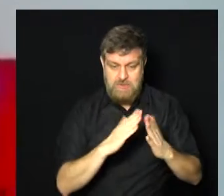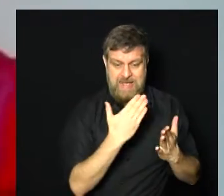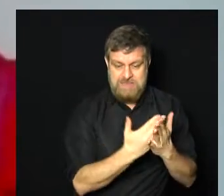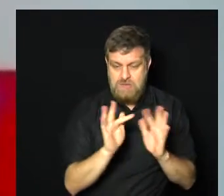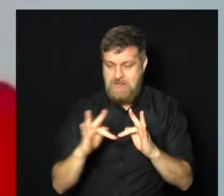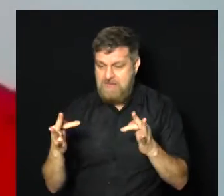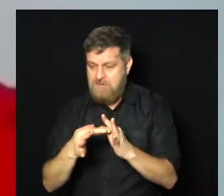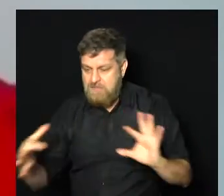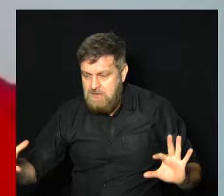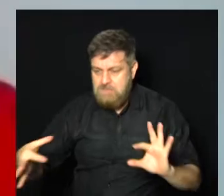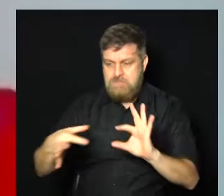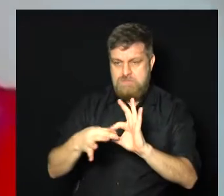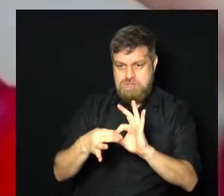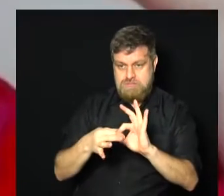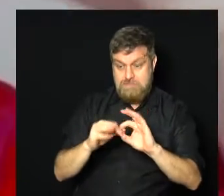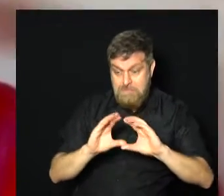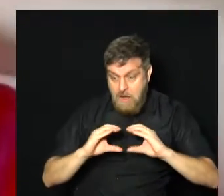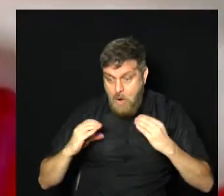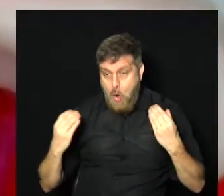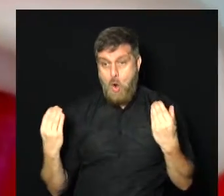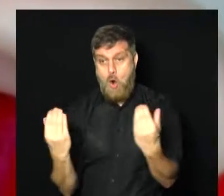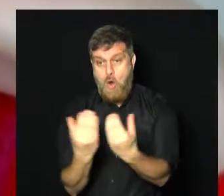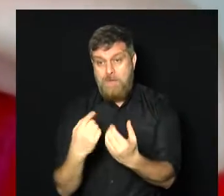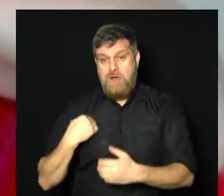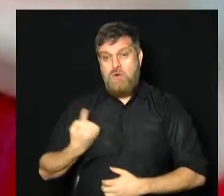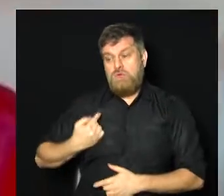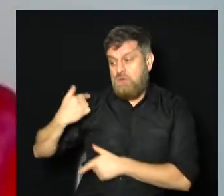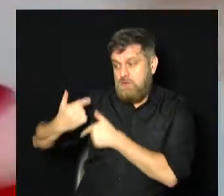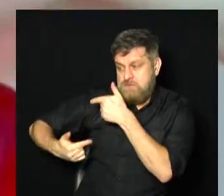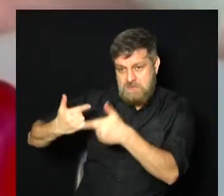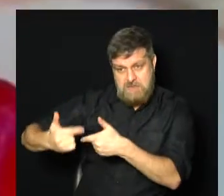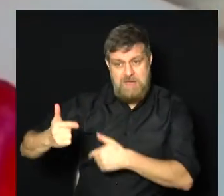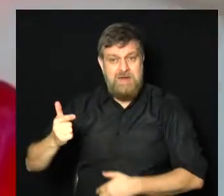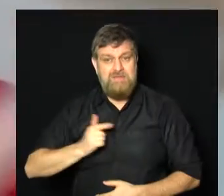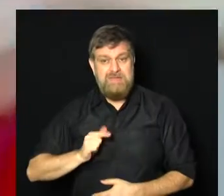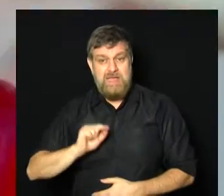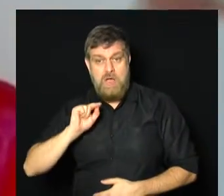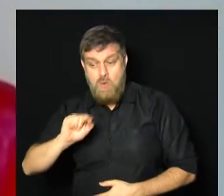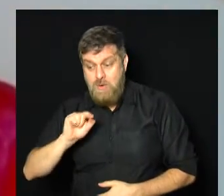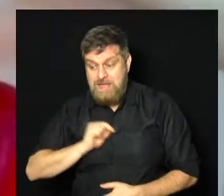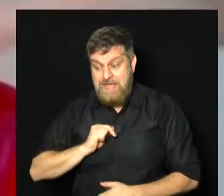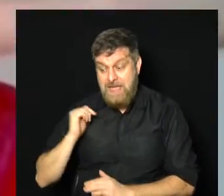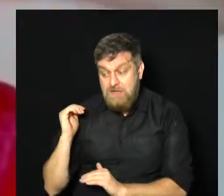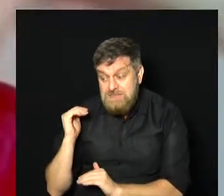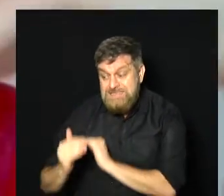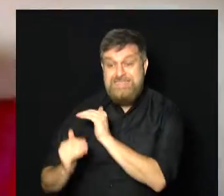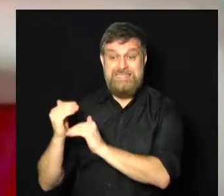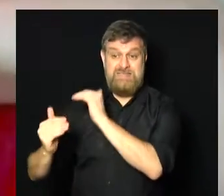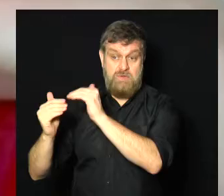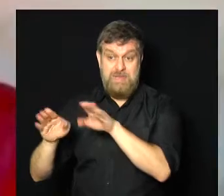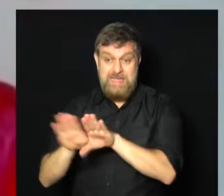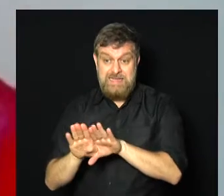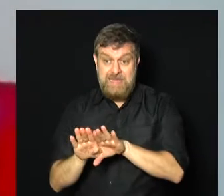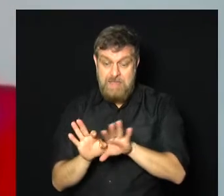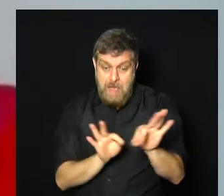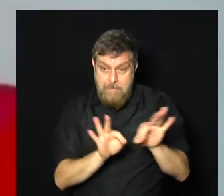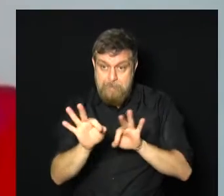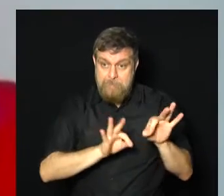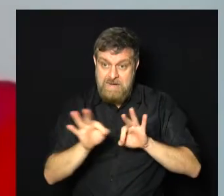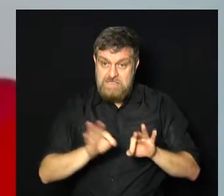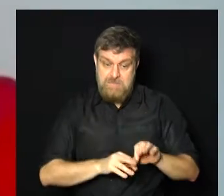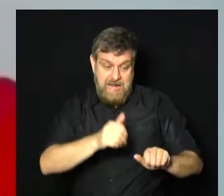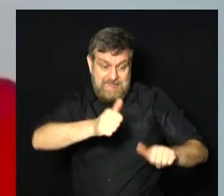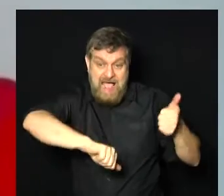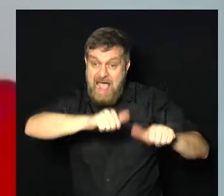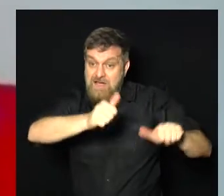e a comunidade. Então veja que o nosso trabalho ele inclui auxiliar no desenvolvimento e participar do planejamento e avaliação, que na prática, né,